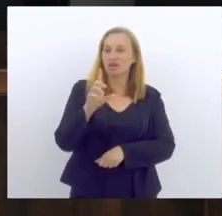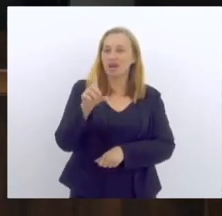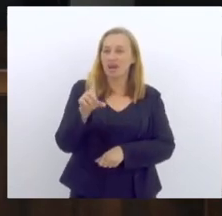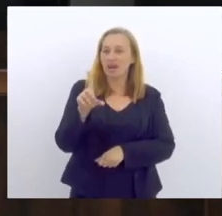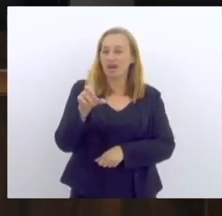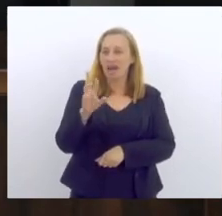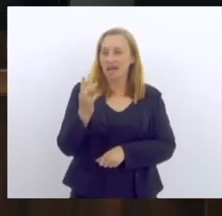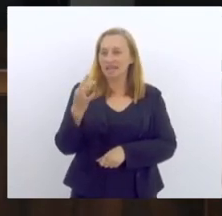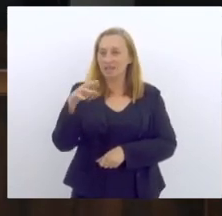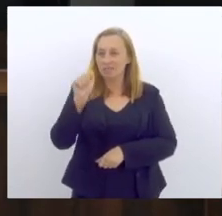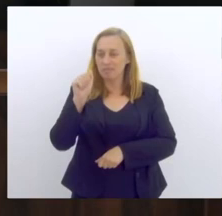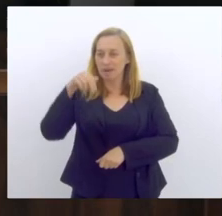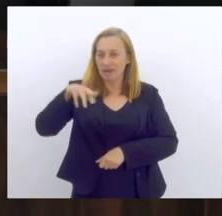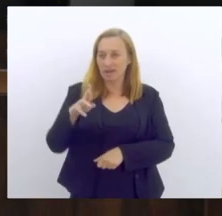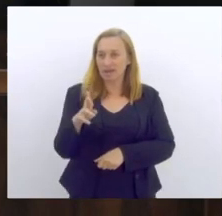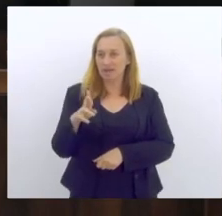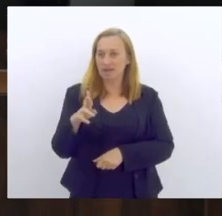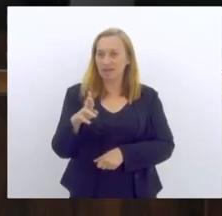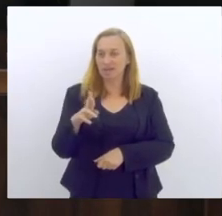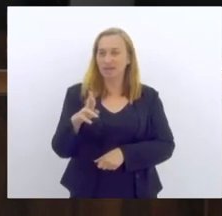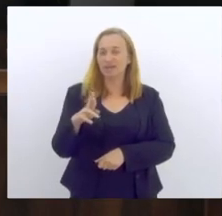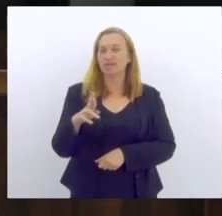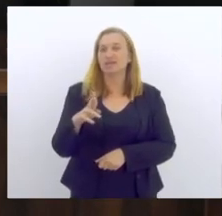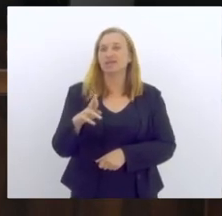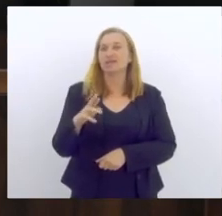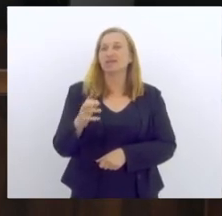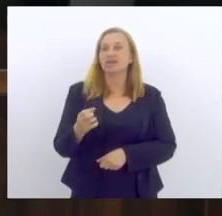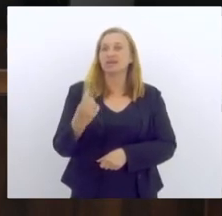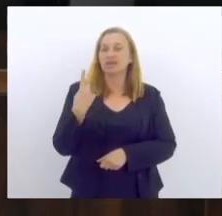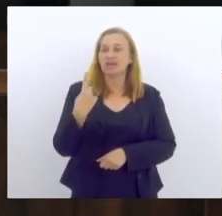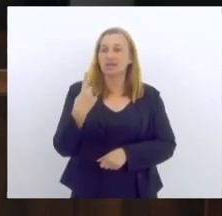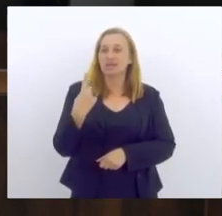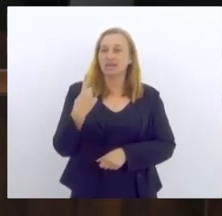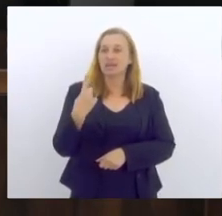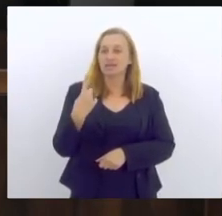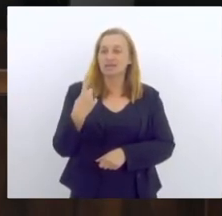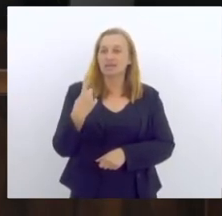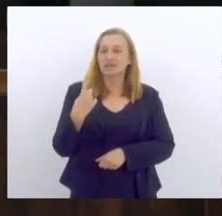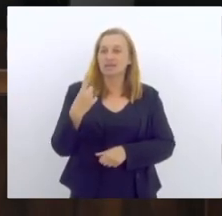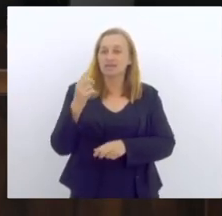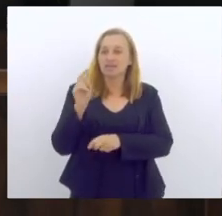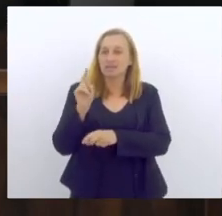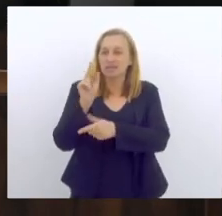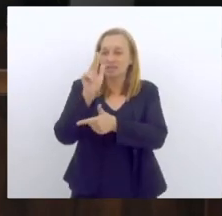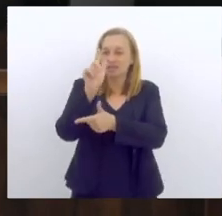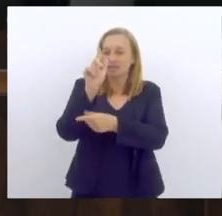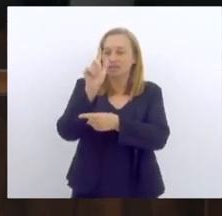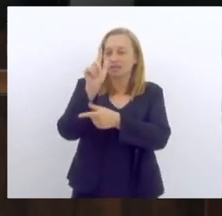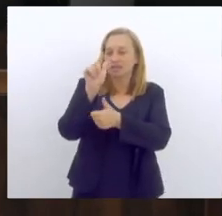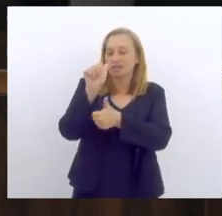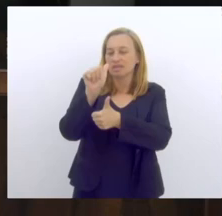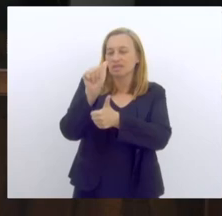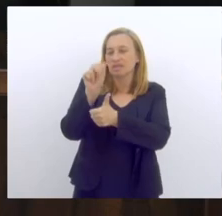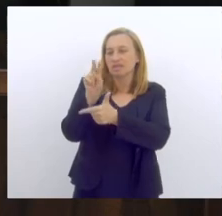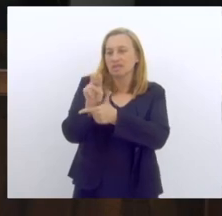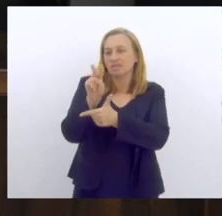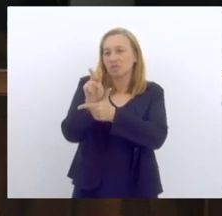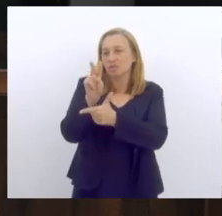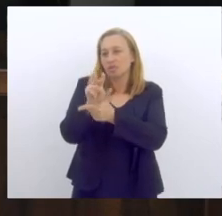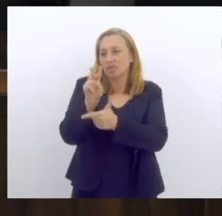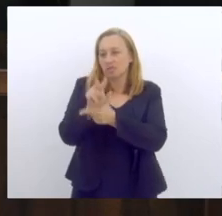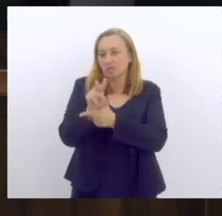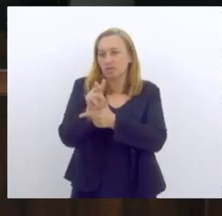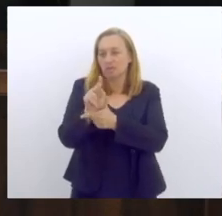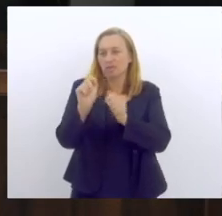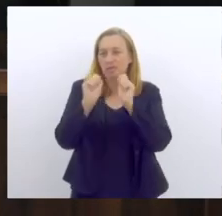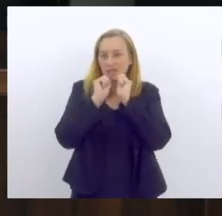e procurador da Assembleia e passe e convido agora para usar da palavra o nosso amigo